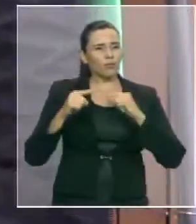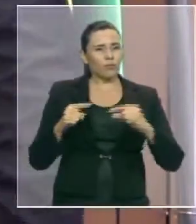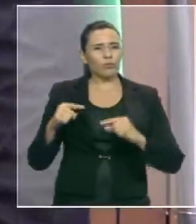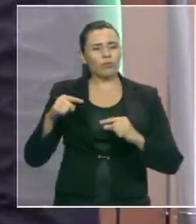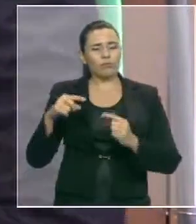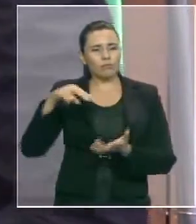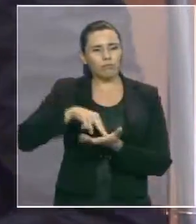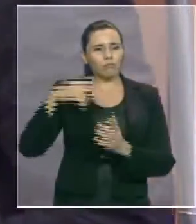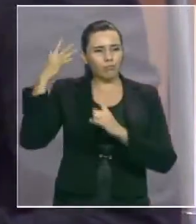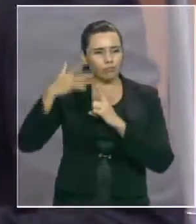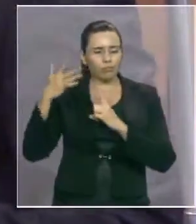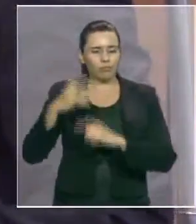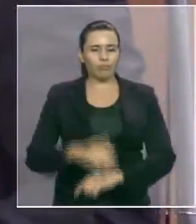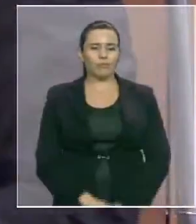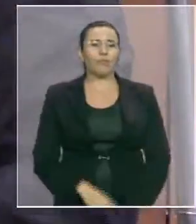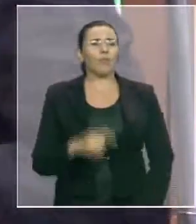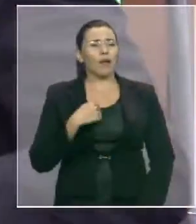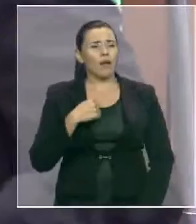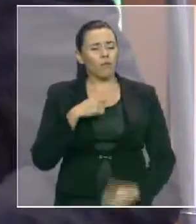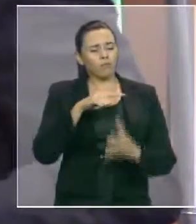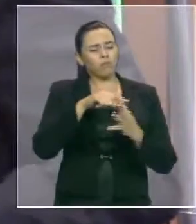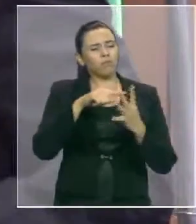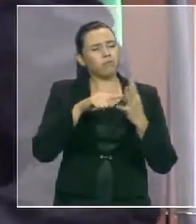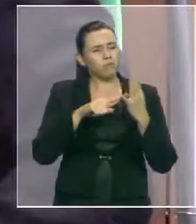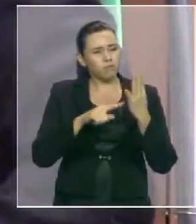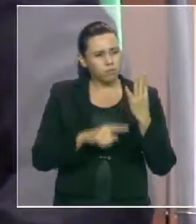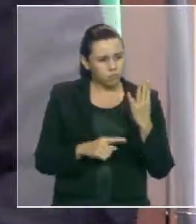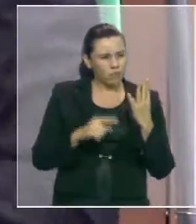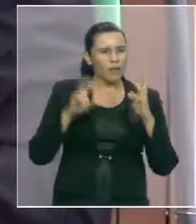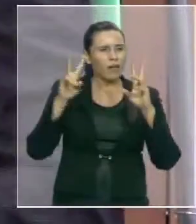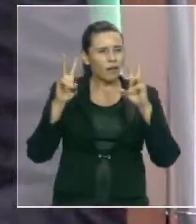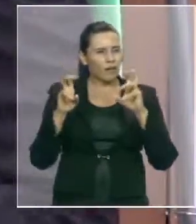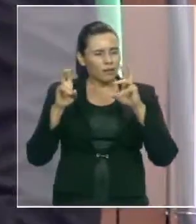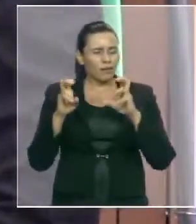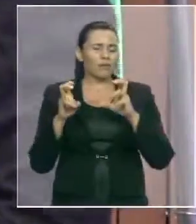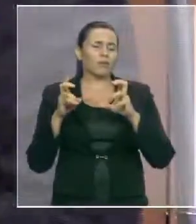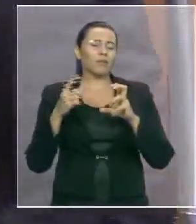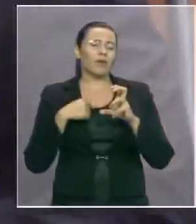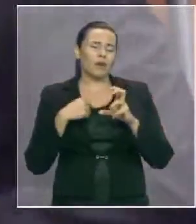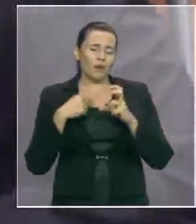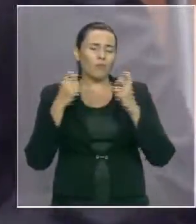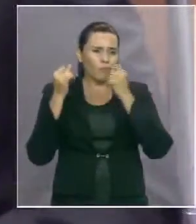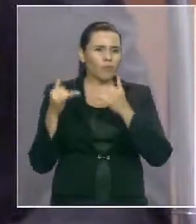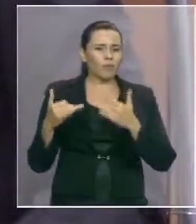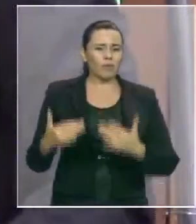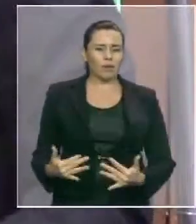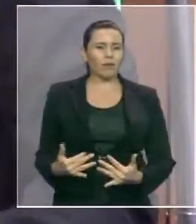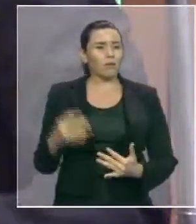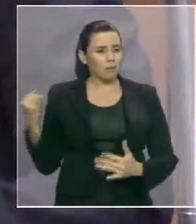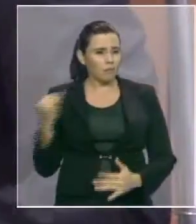levantei uma série de questionamentos importantes, como por exemplo,